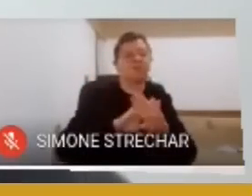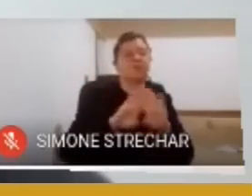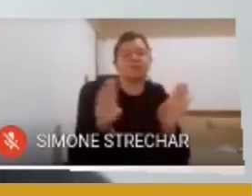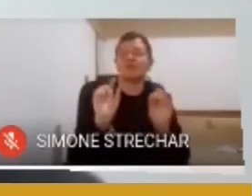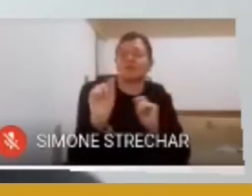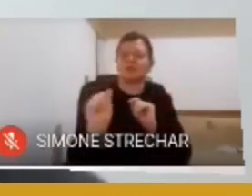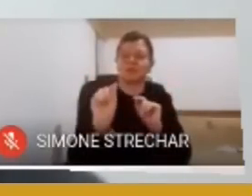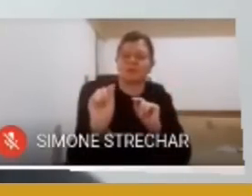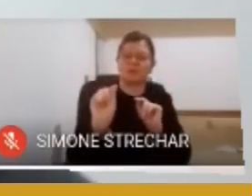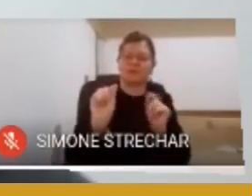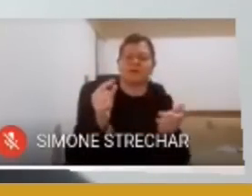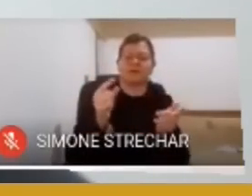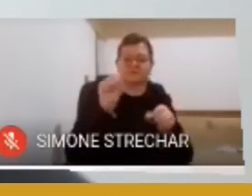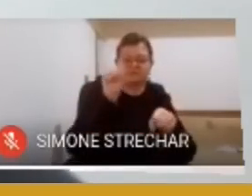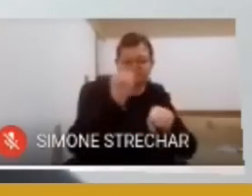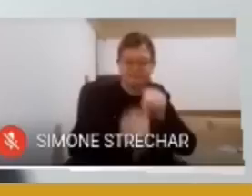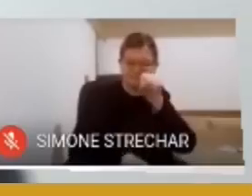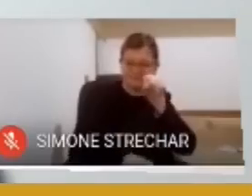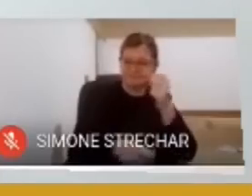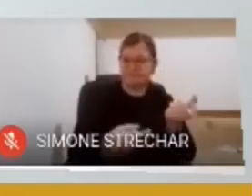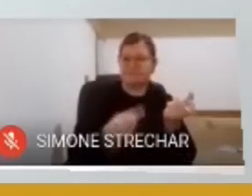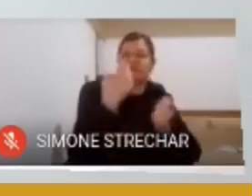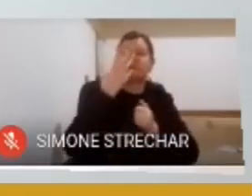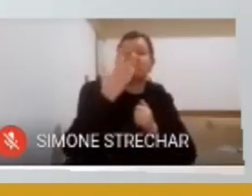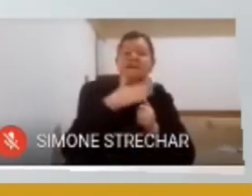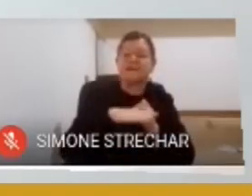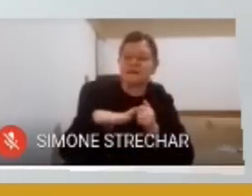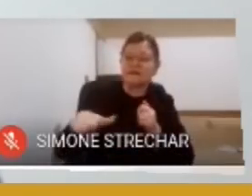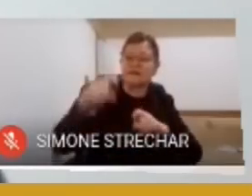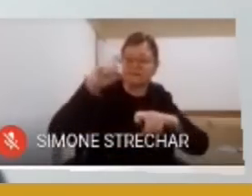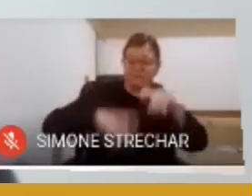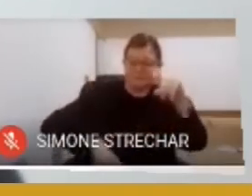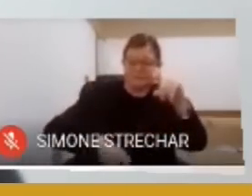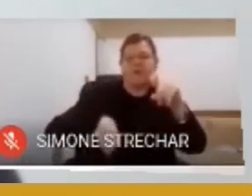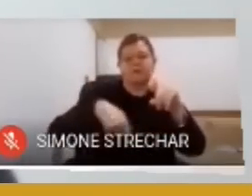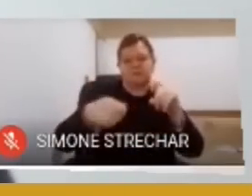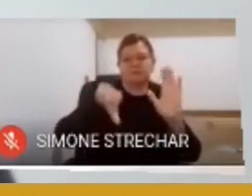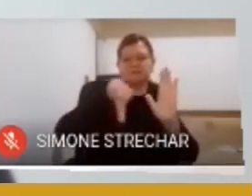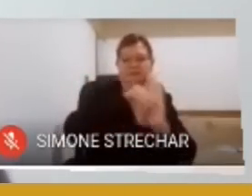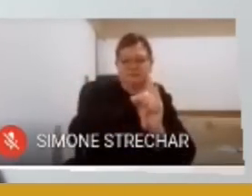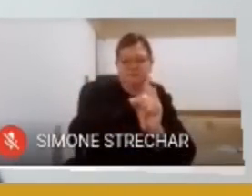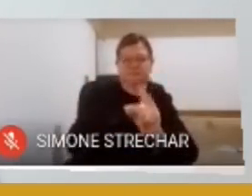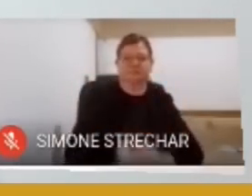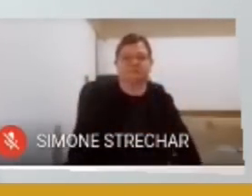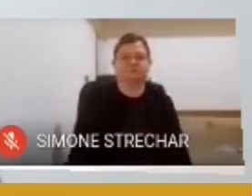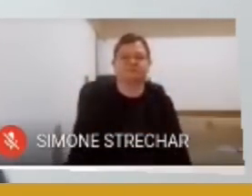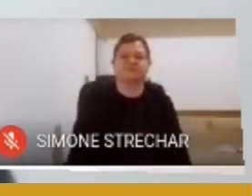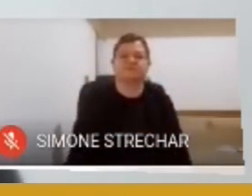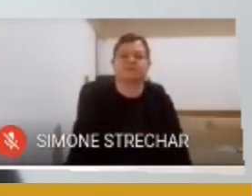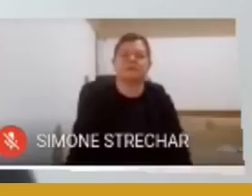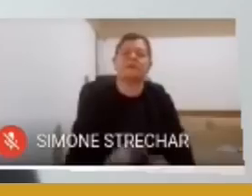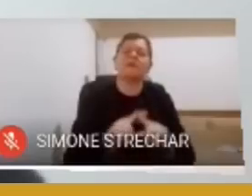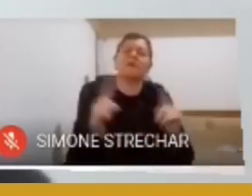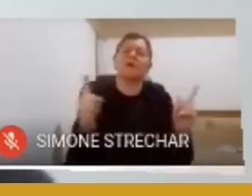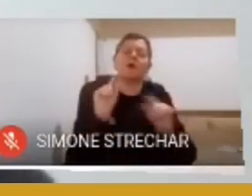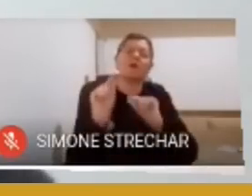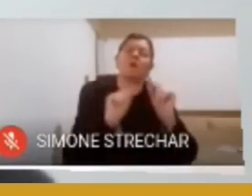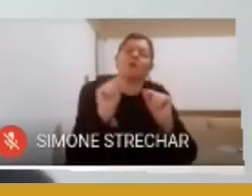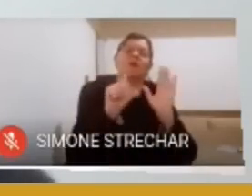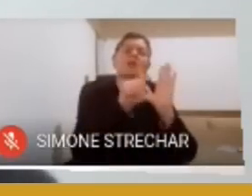apresenta sobre essas violências sexuais, tá? Só lembrando que o nosso Código Penal é de